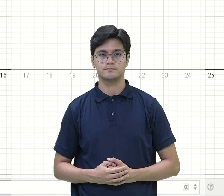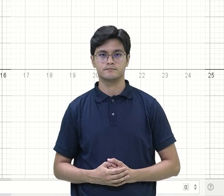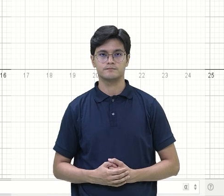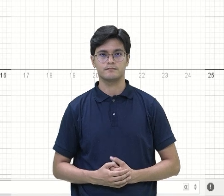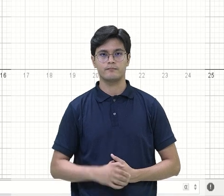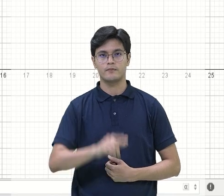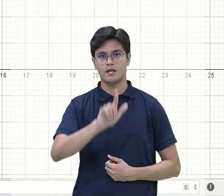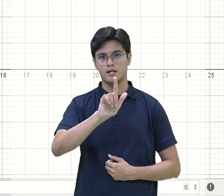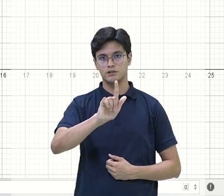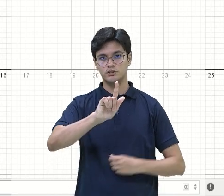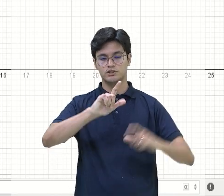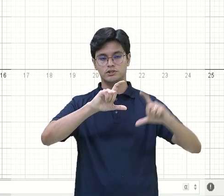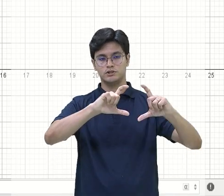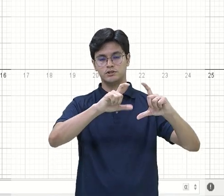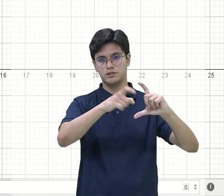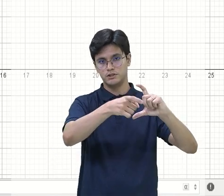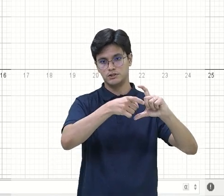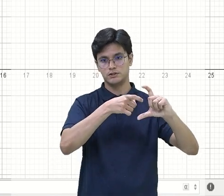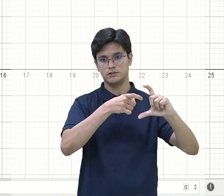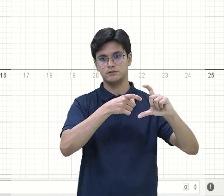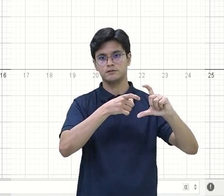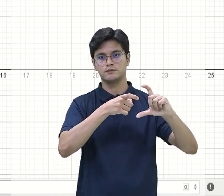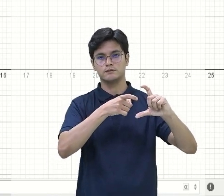g de x